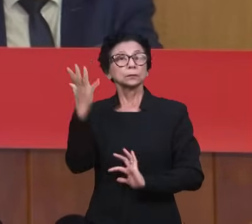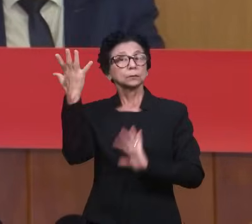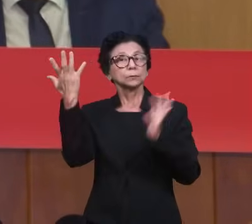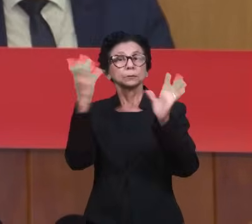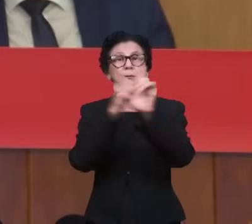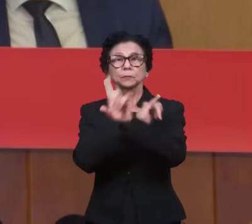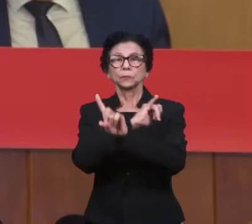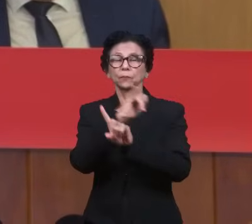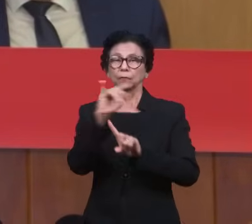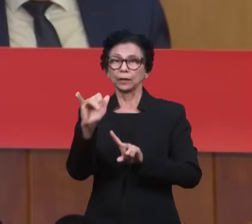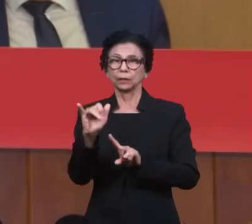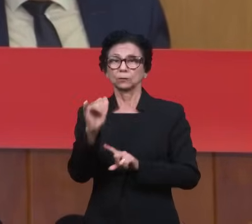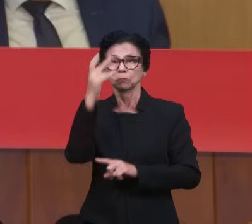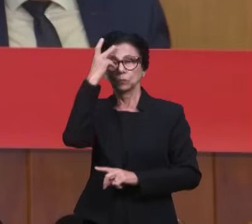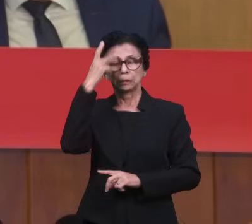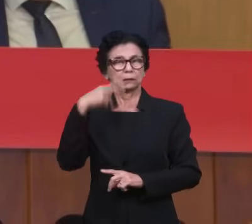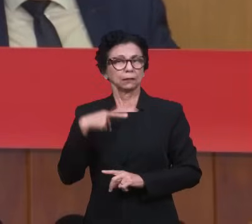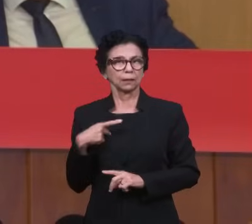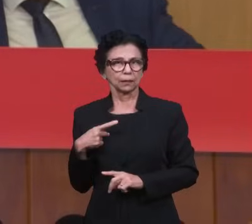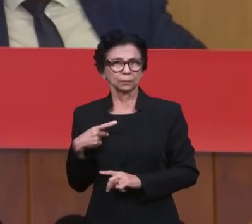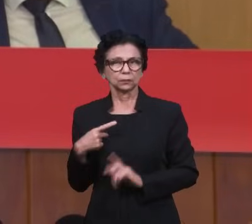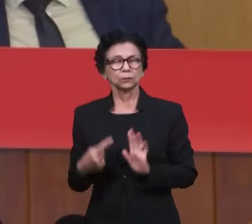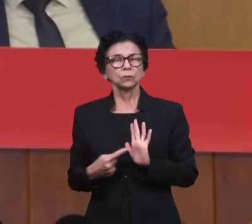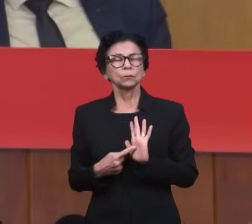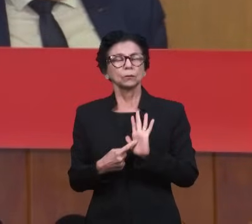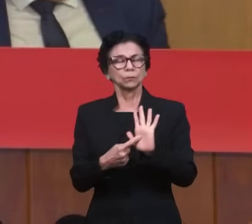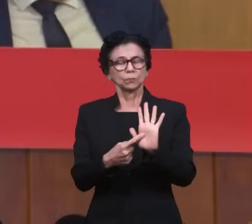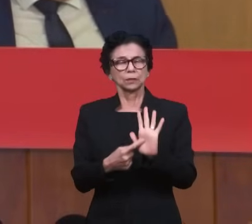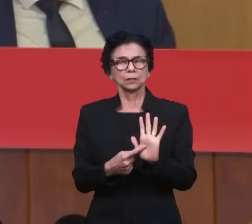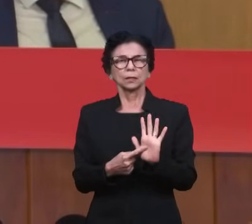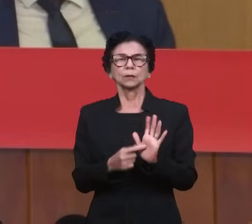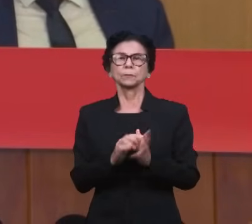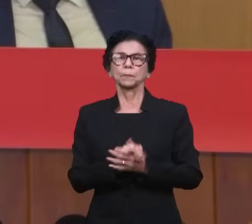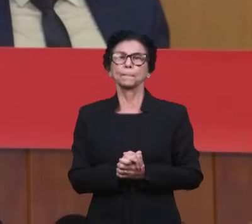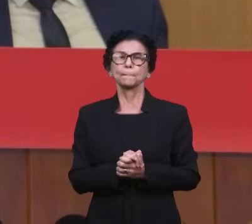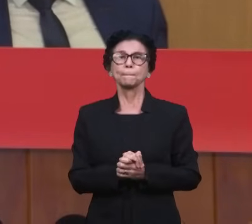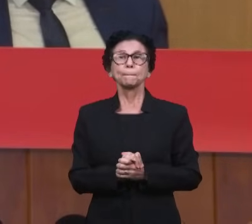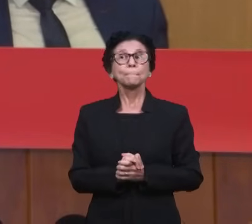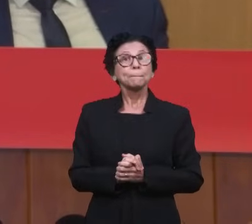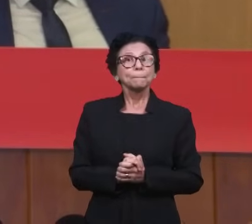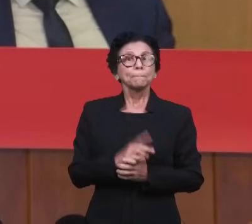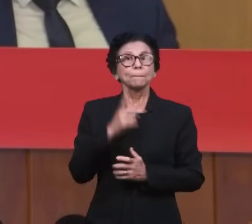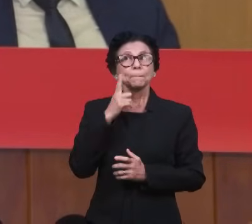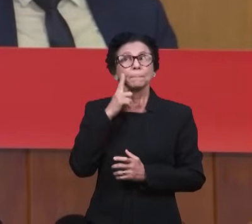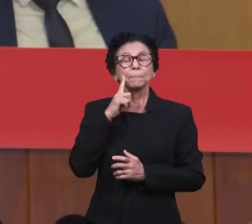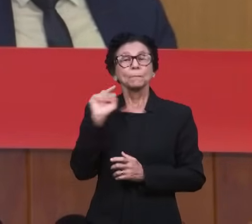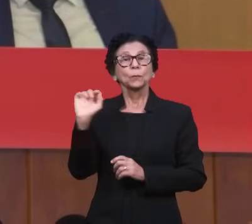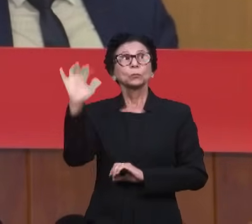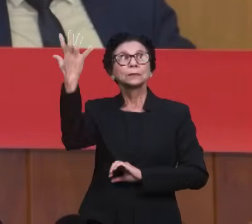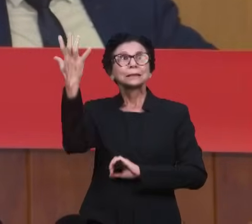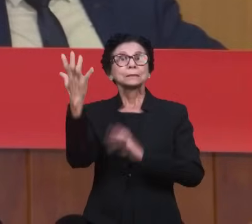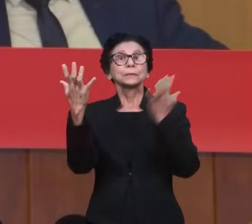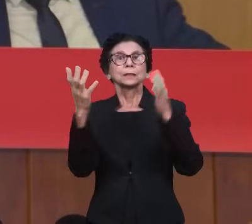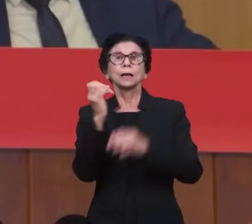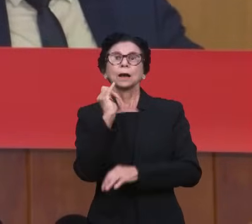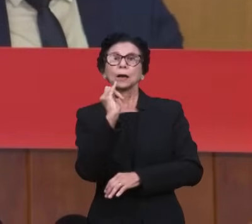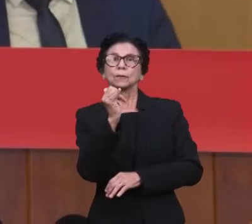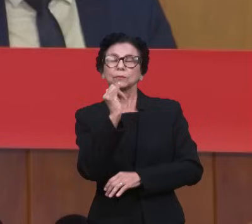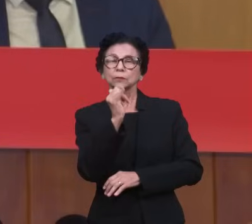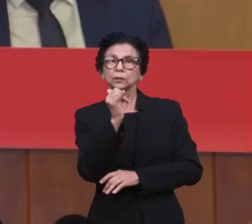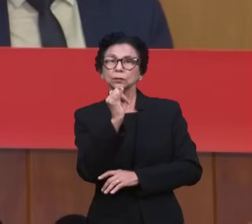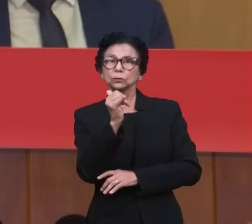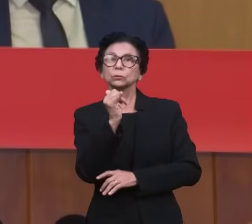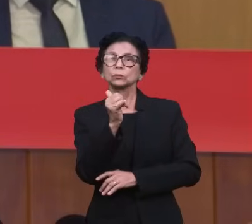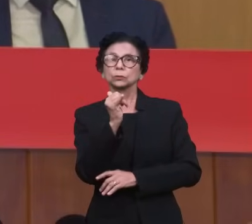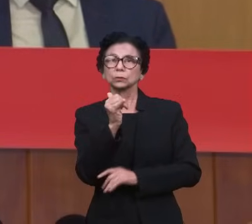Nós queremos mostrar nessa primeira parte alguns sinais e avisos que a Bíblia nos diz,